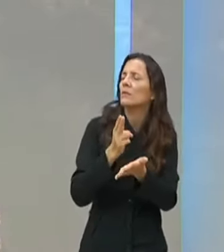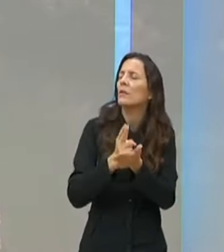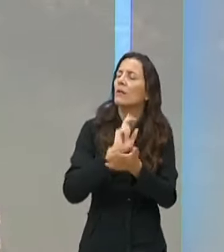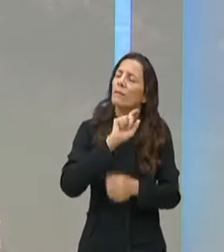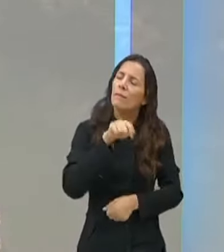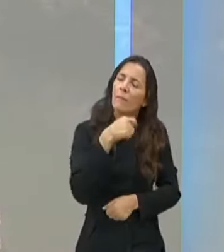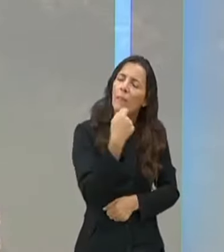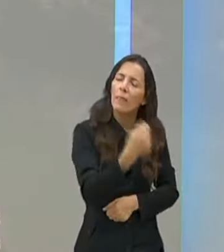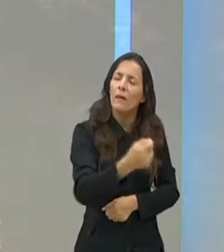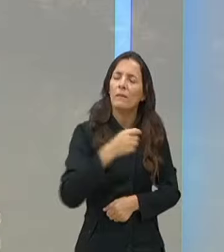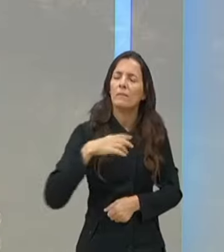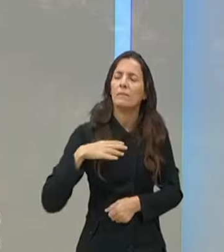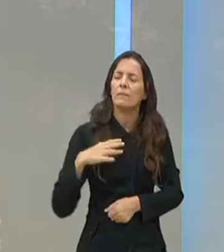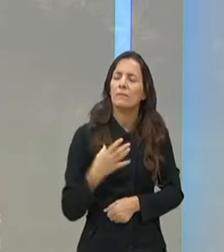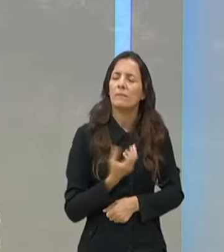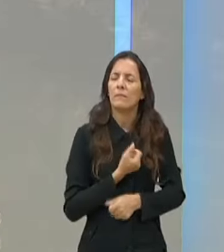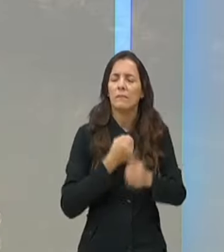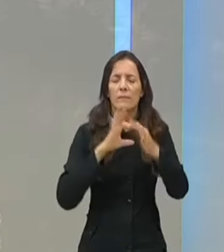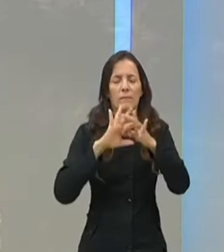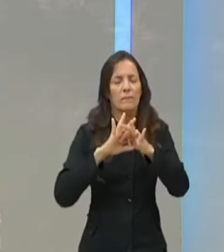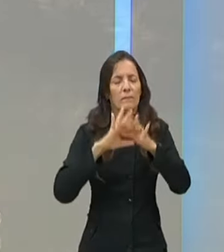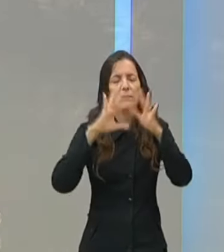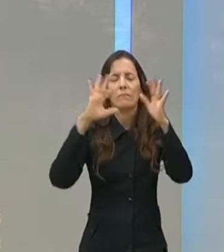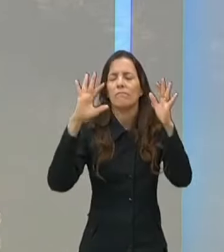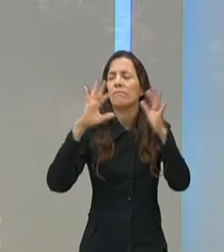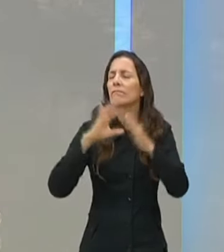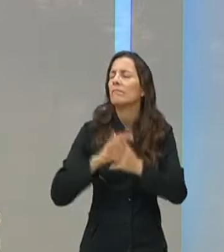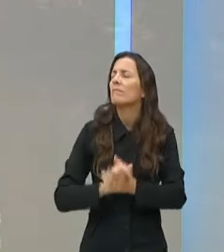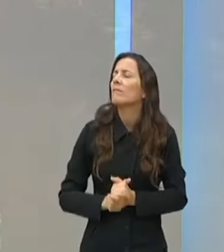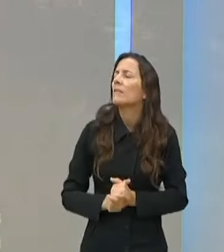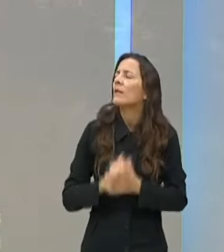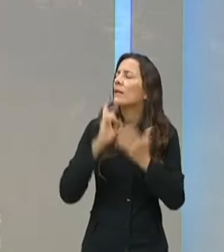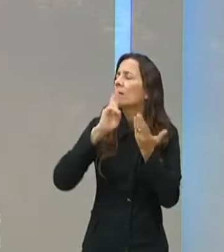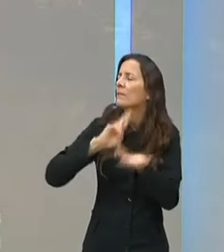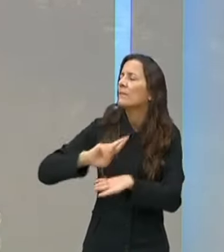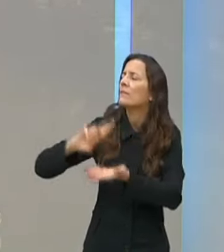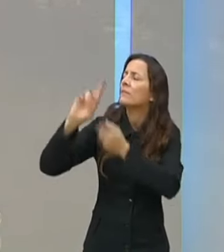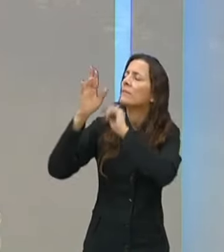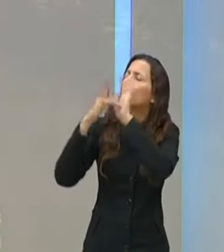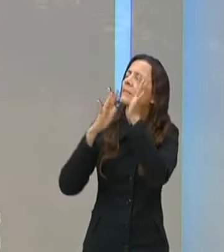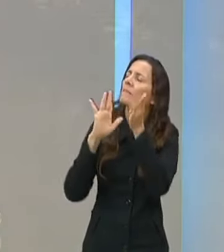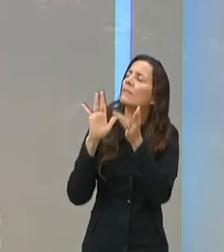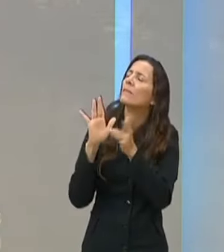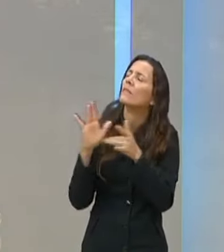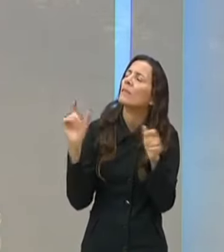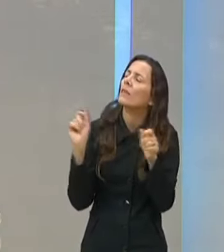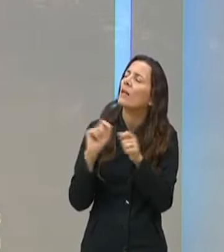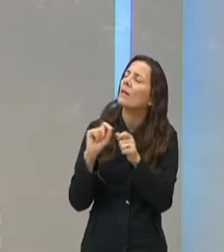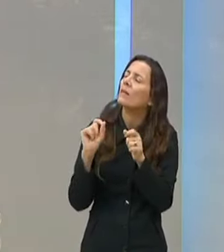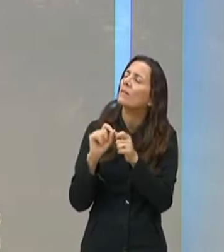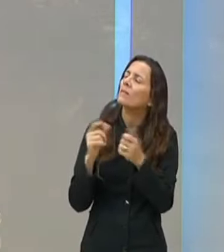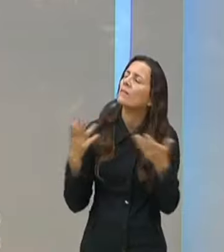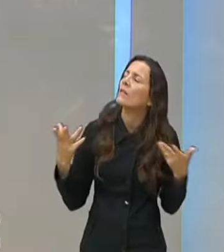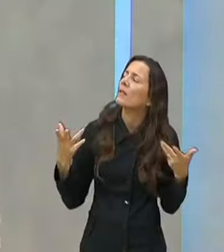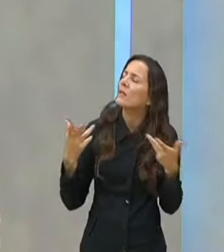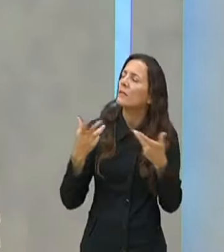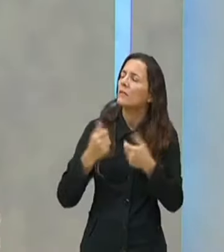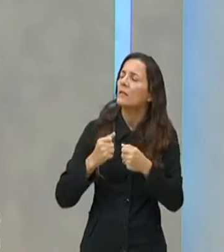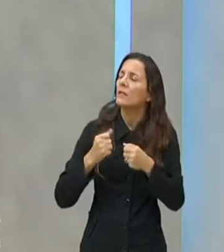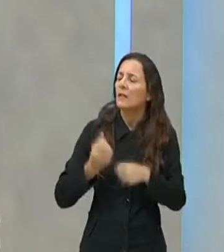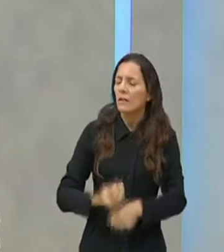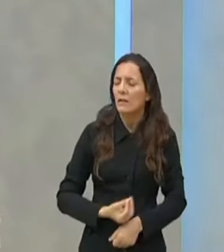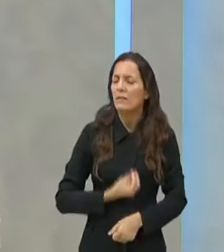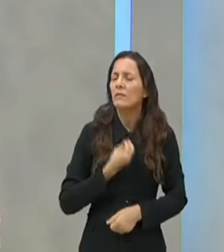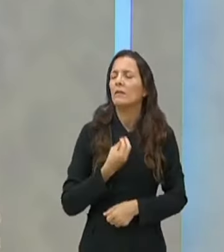salvação, com libertação, Senhor, fazendo a obra que só tu podes fazer. Com o teu